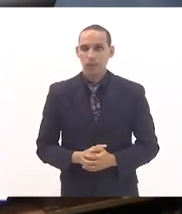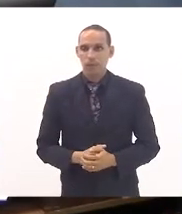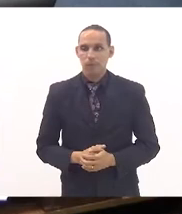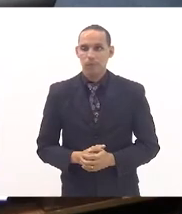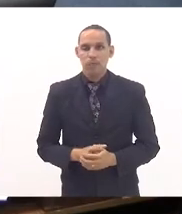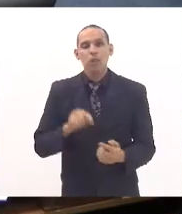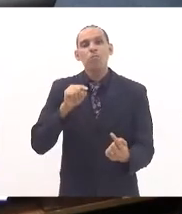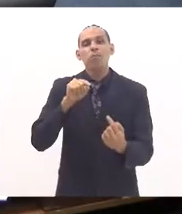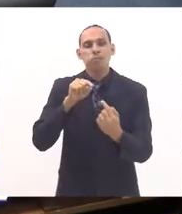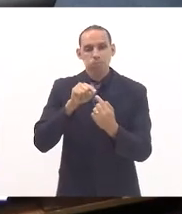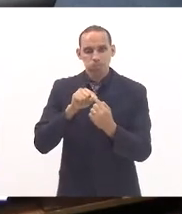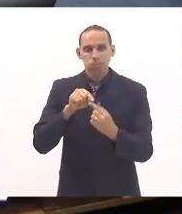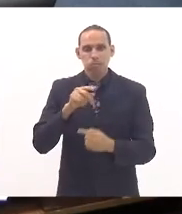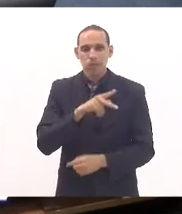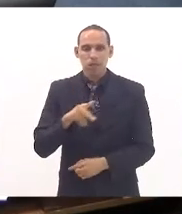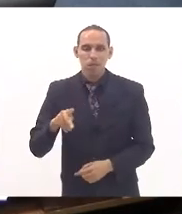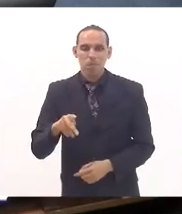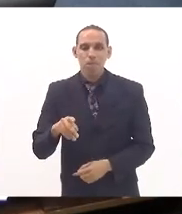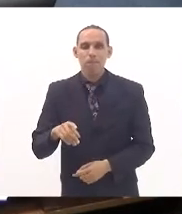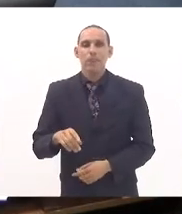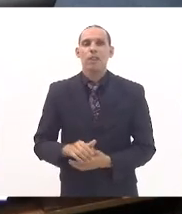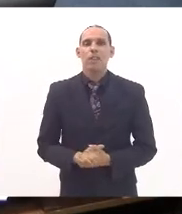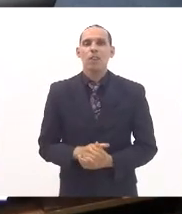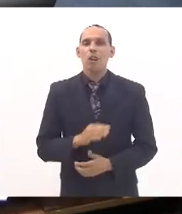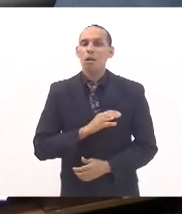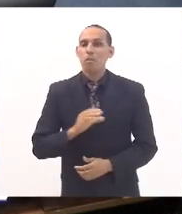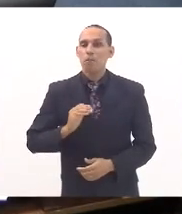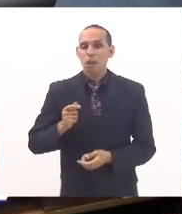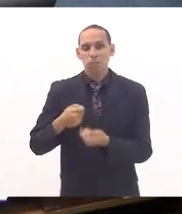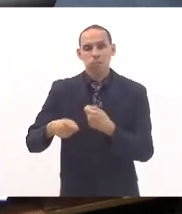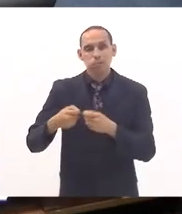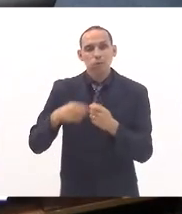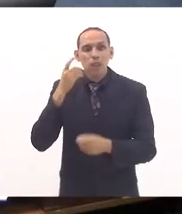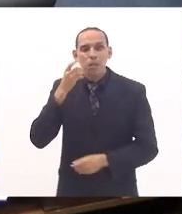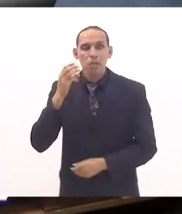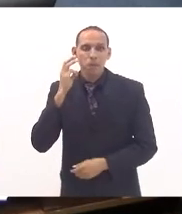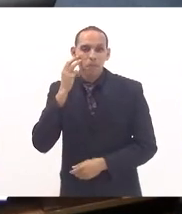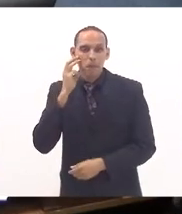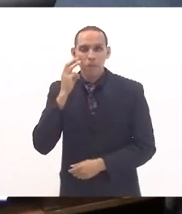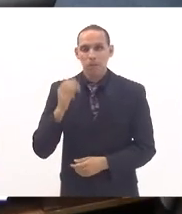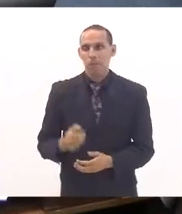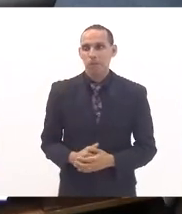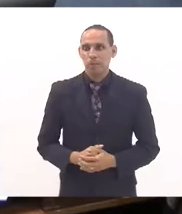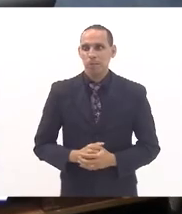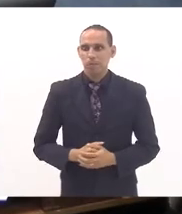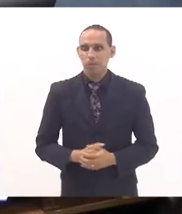Parecer favorável, senhor presidente. Pela Comissão de Economia, deputado Valdec Carneiro.